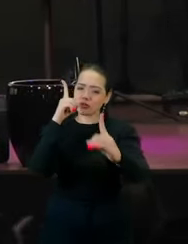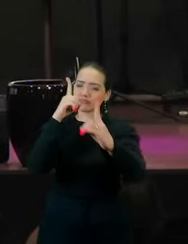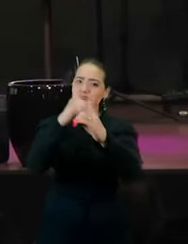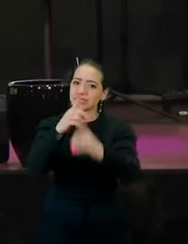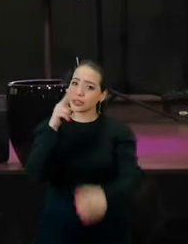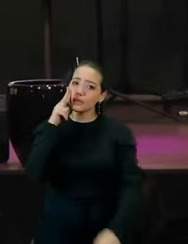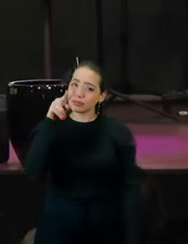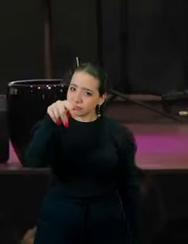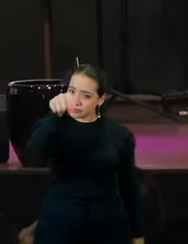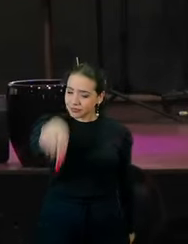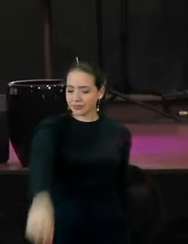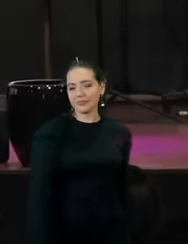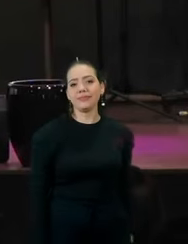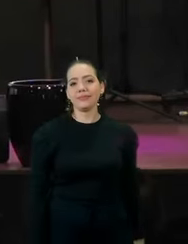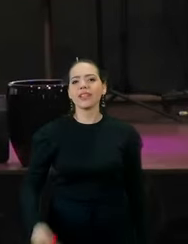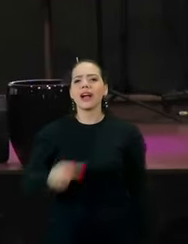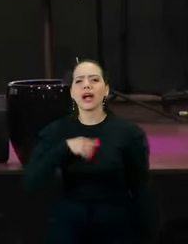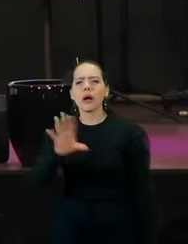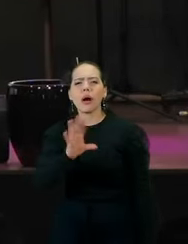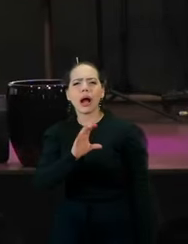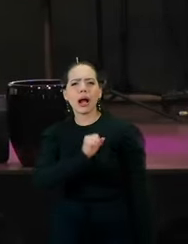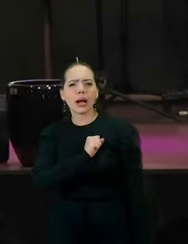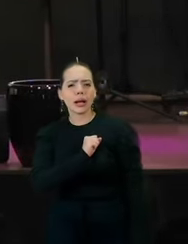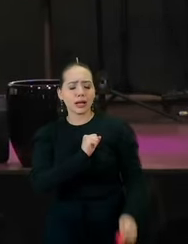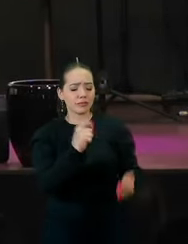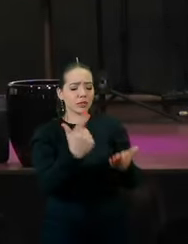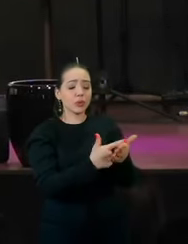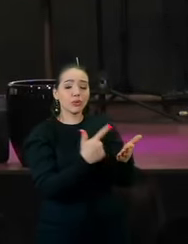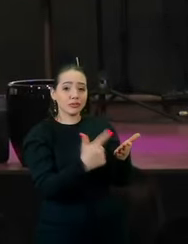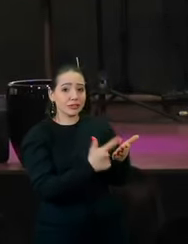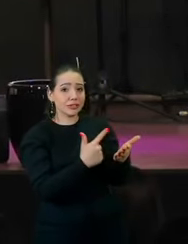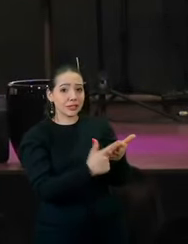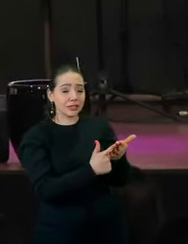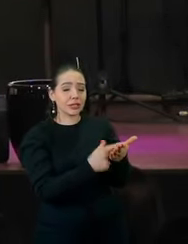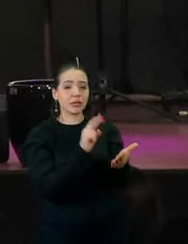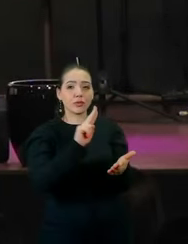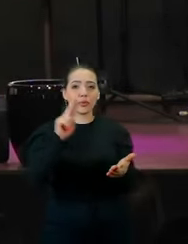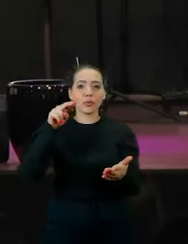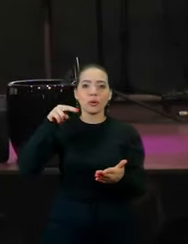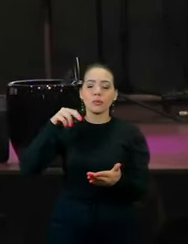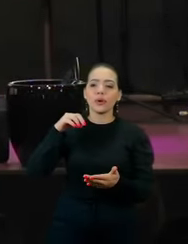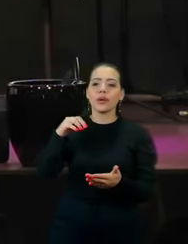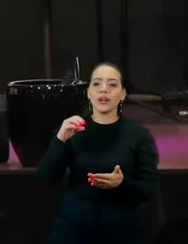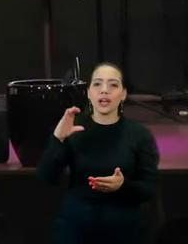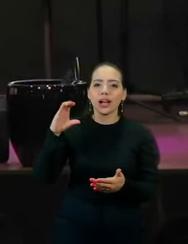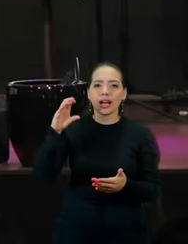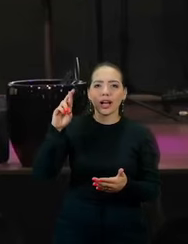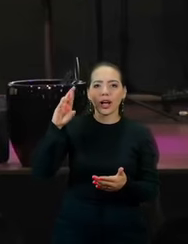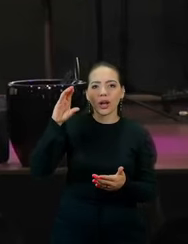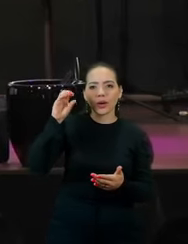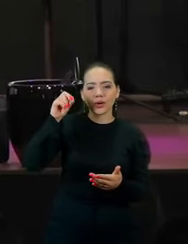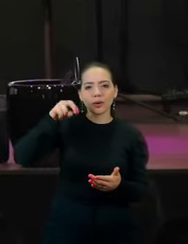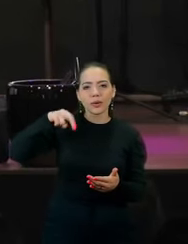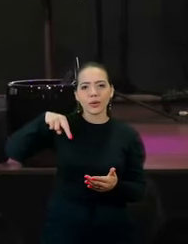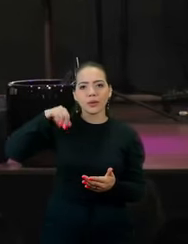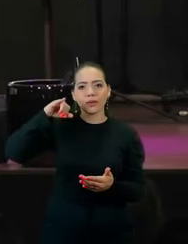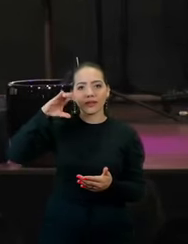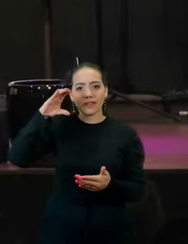foi C.S. Lewis, um livro com 7 crônicas. E eles fizeram das 7 crônicas 3 filmes. Uma pena, queria que tivesse os